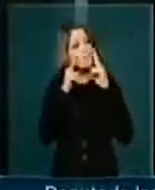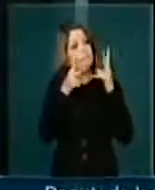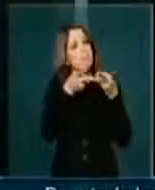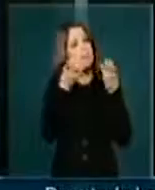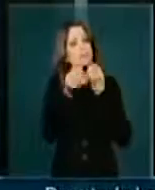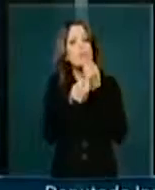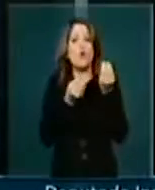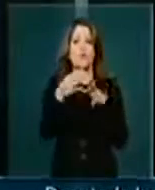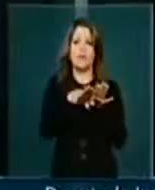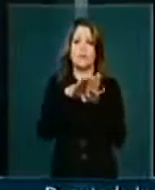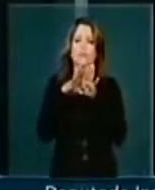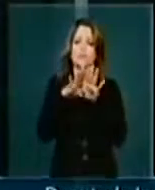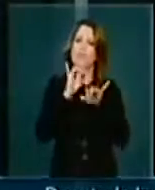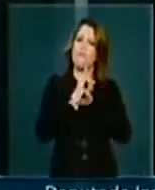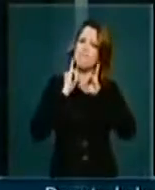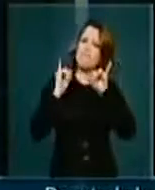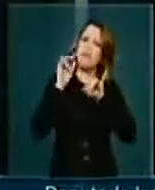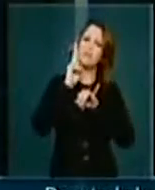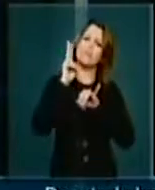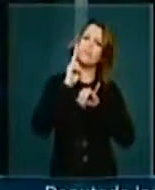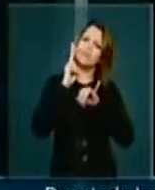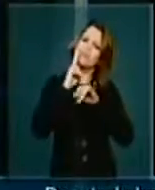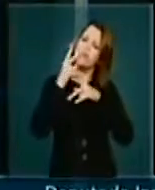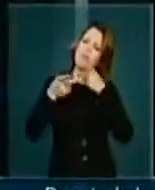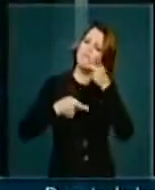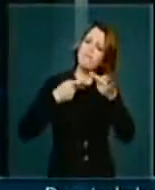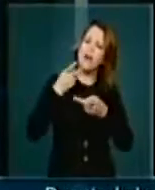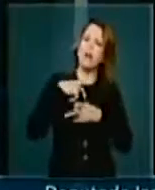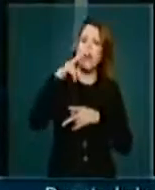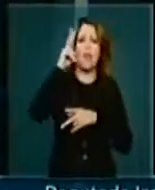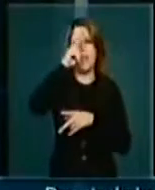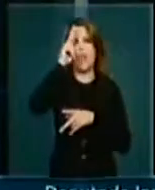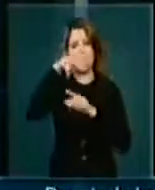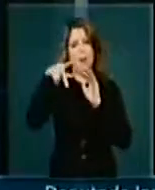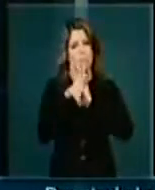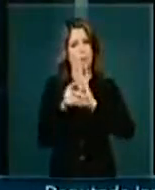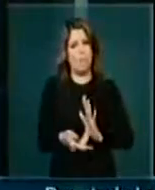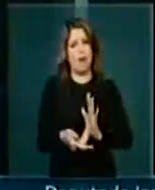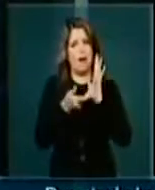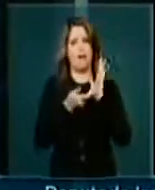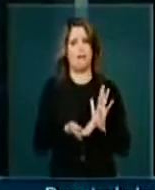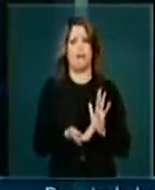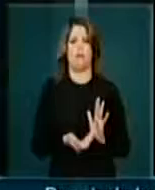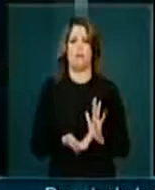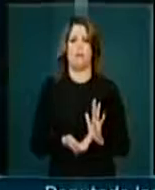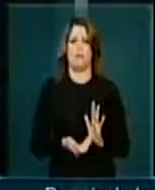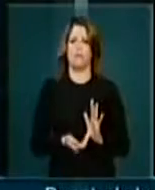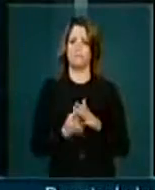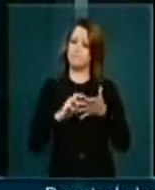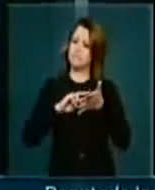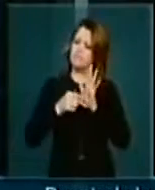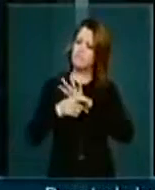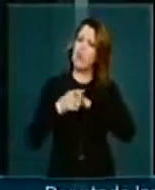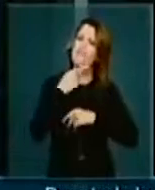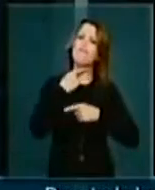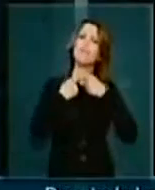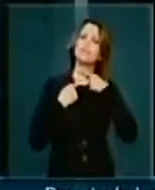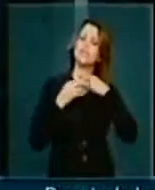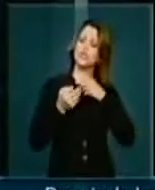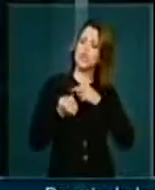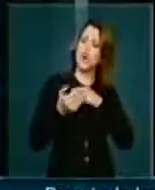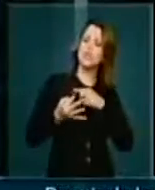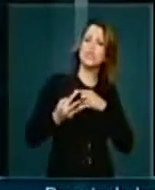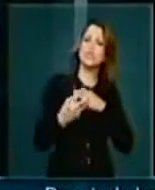democracia. Faço esse relato histórico para lembrar que esta casa, a Câmara dos Deputados, representa a vontade de